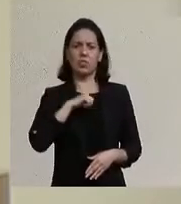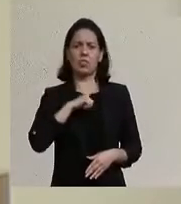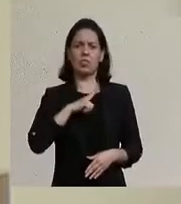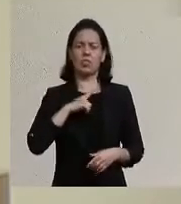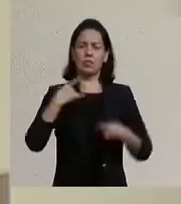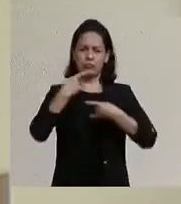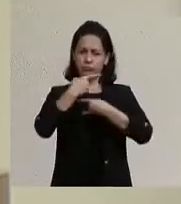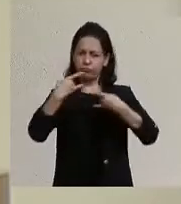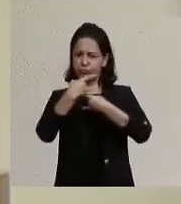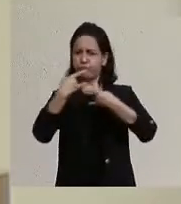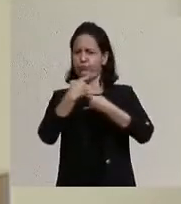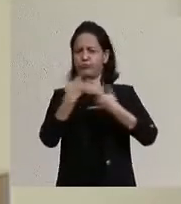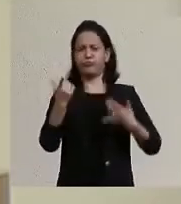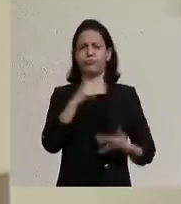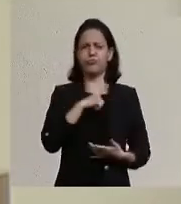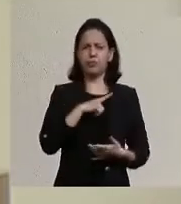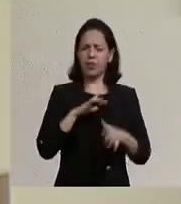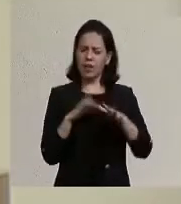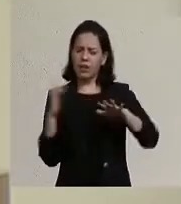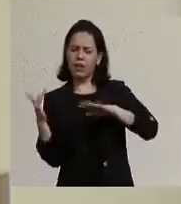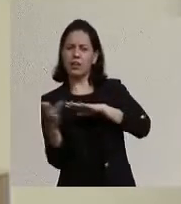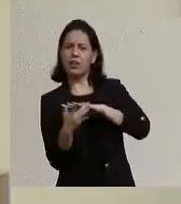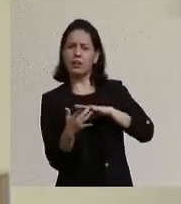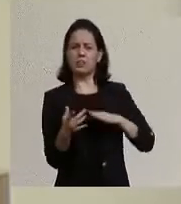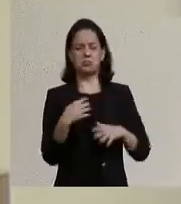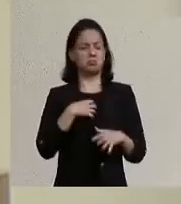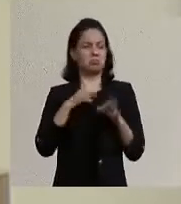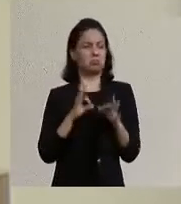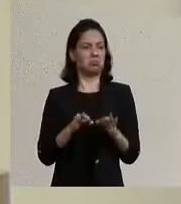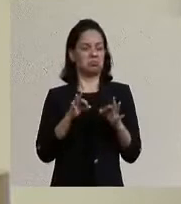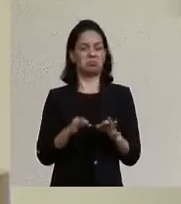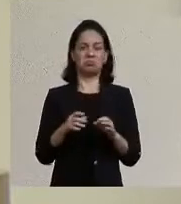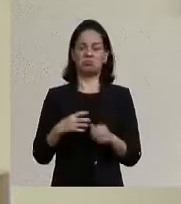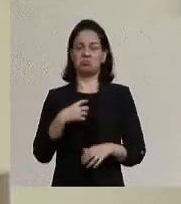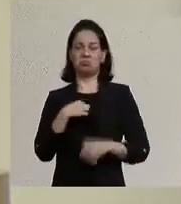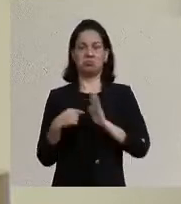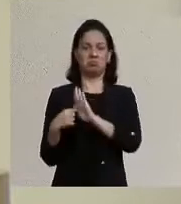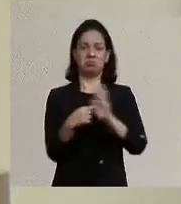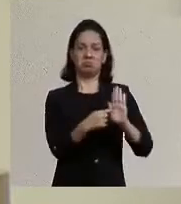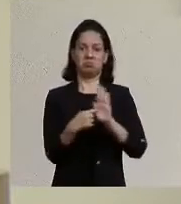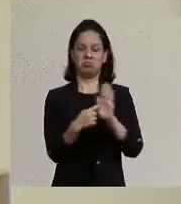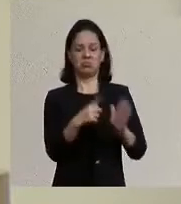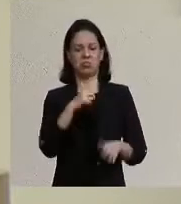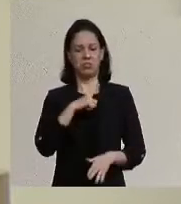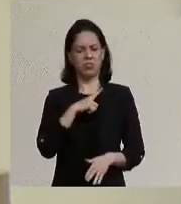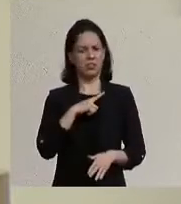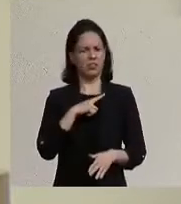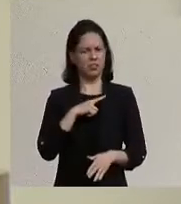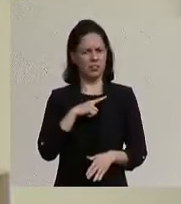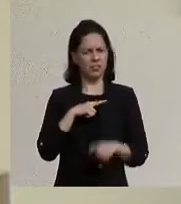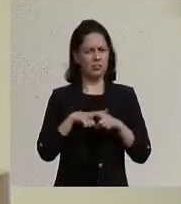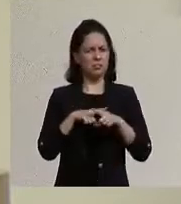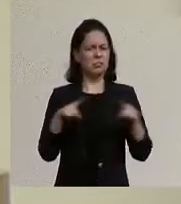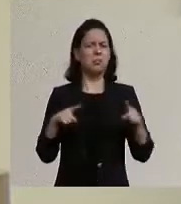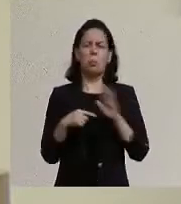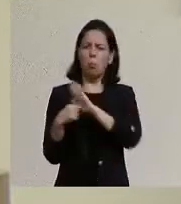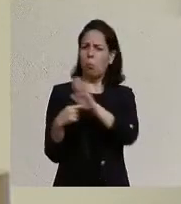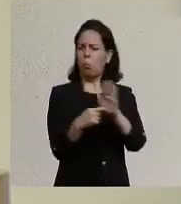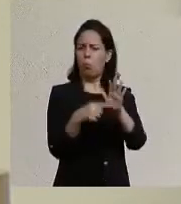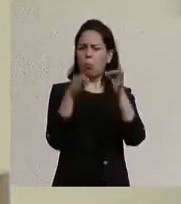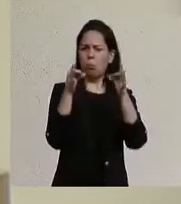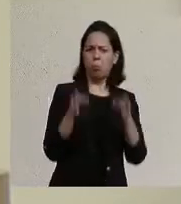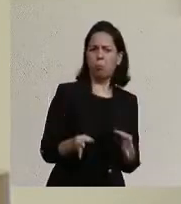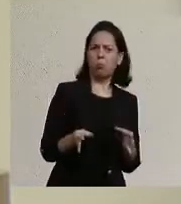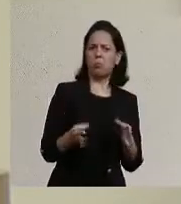aí nas redes sociais que é o certinho que é engomadinho que fez uma campanha limpa